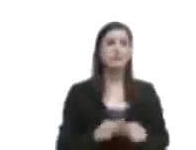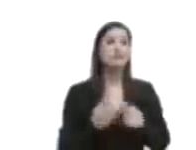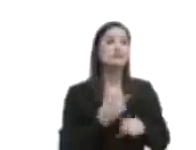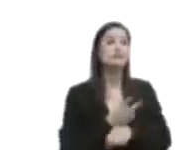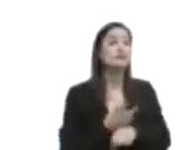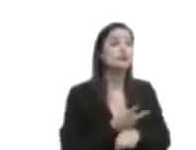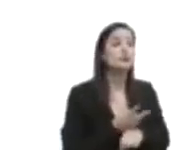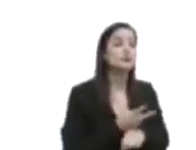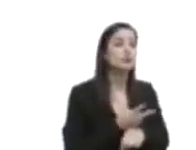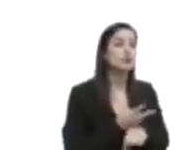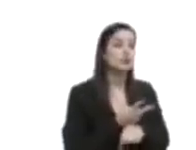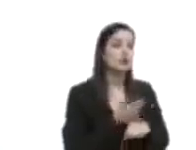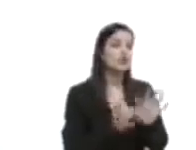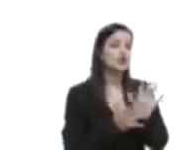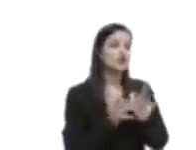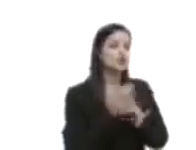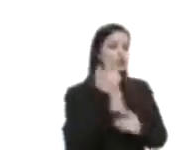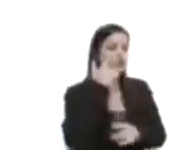chorando.